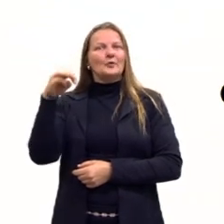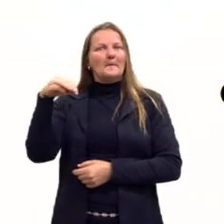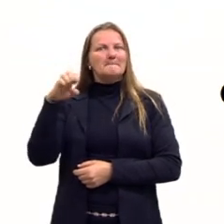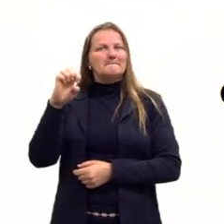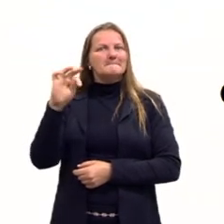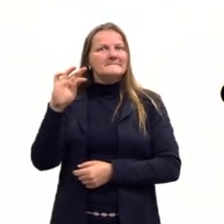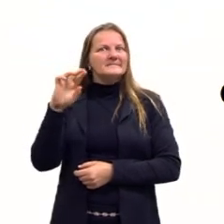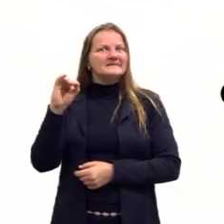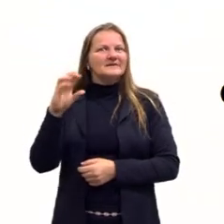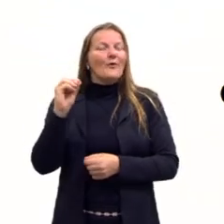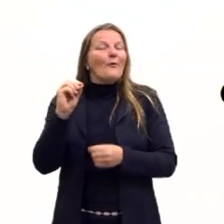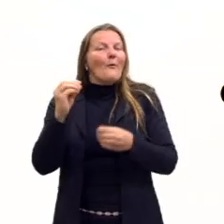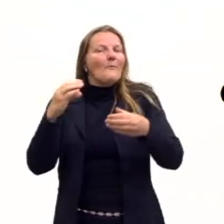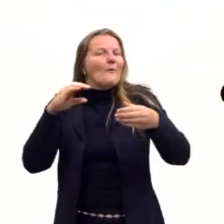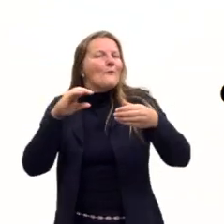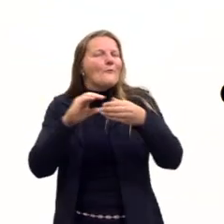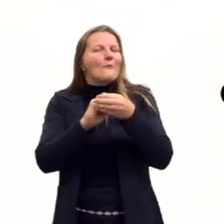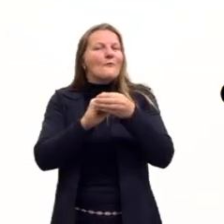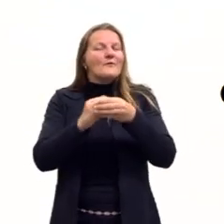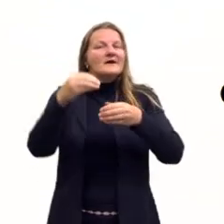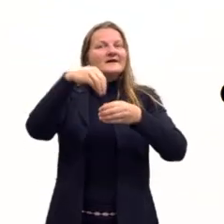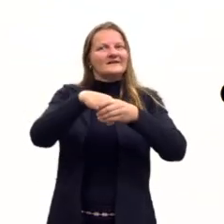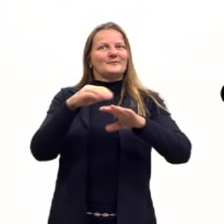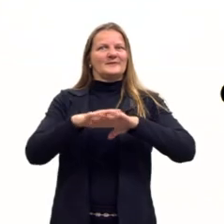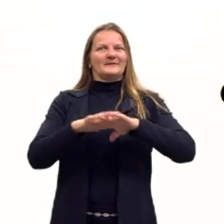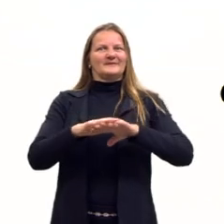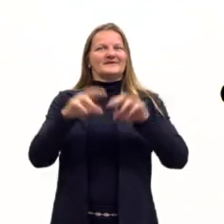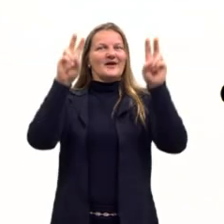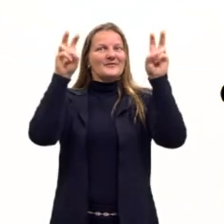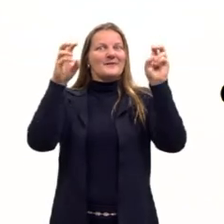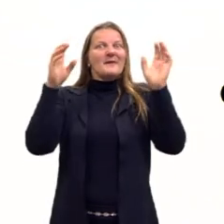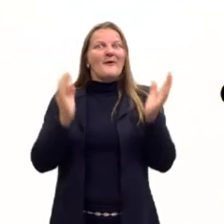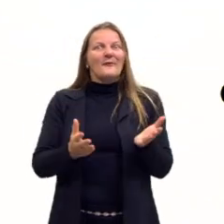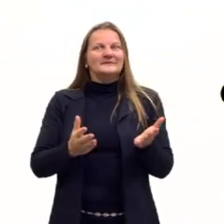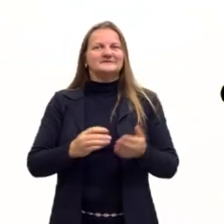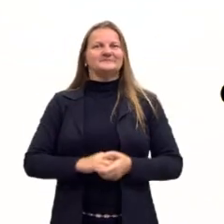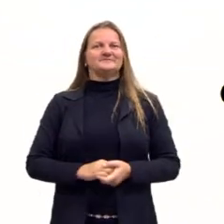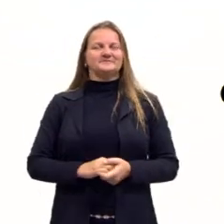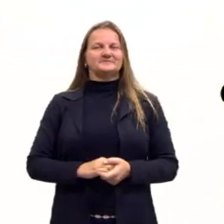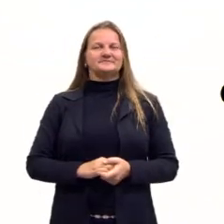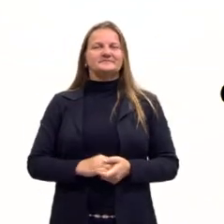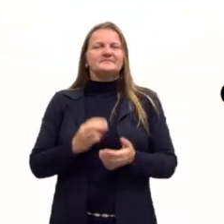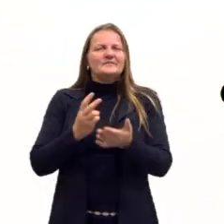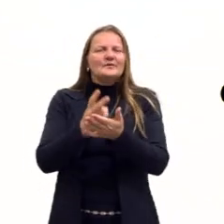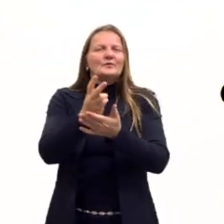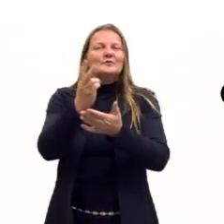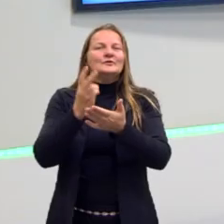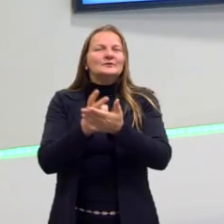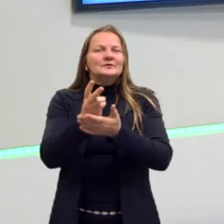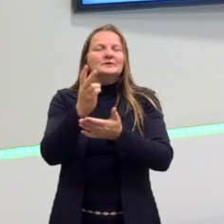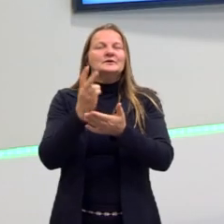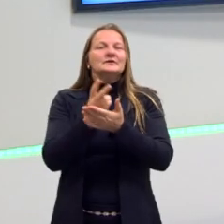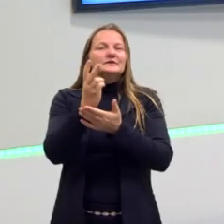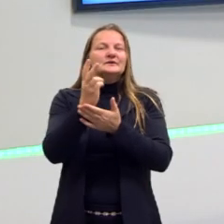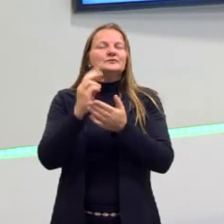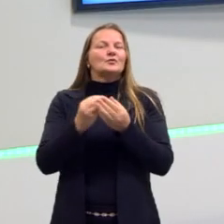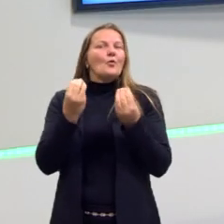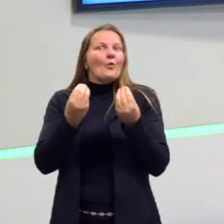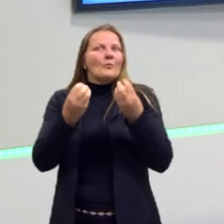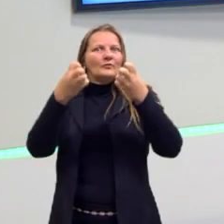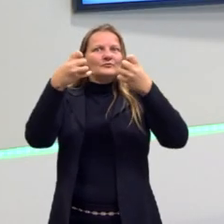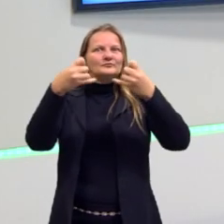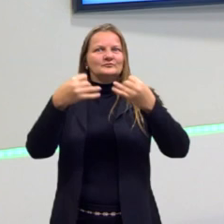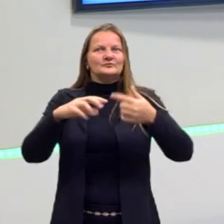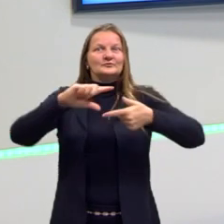na matemática vai ser tema então da nossa aula de hoje dando continuidade nos nossos estudos